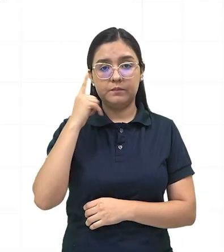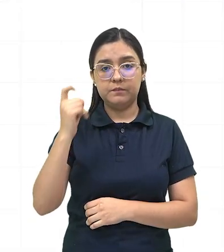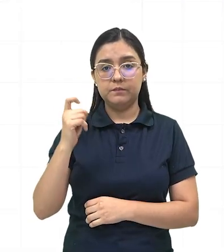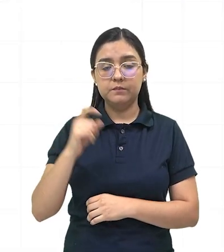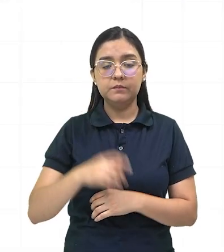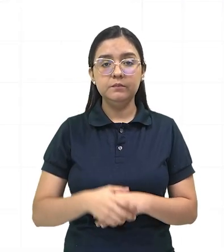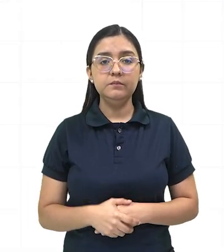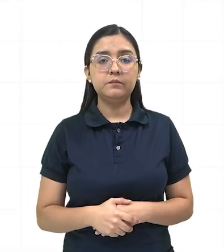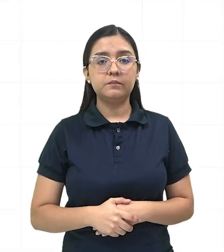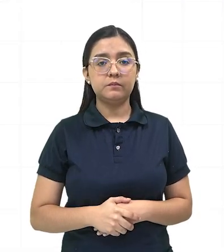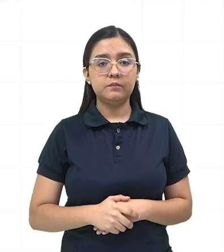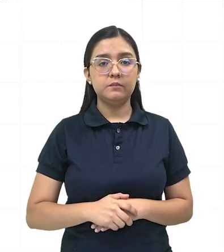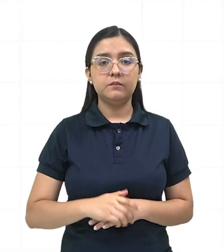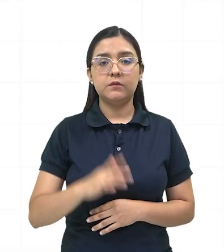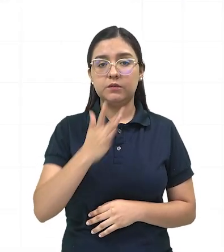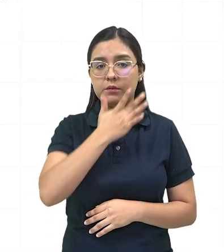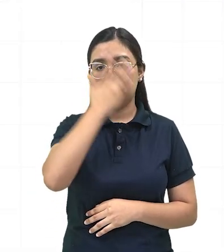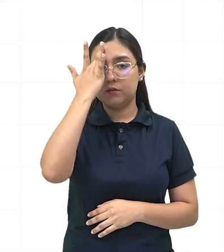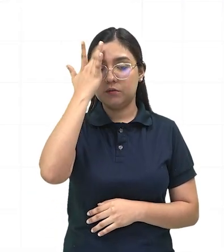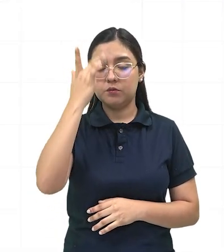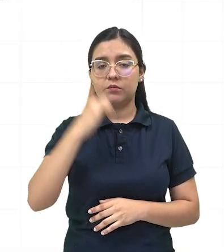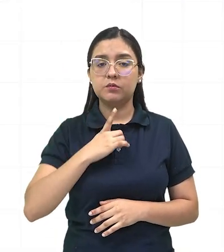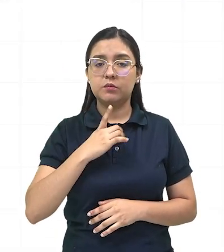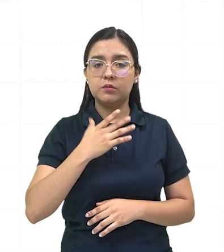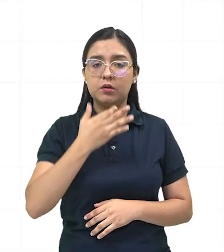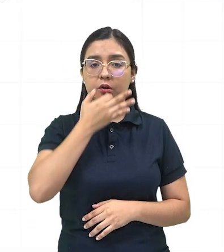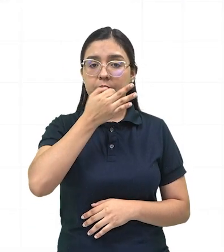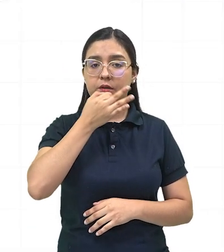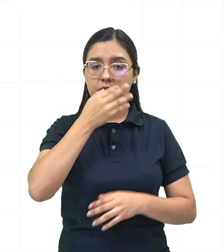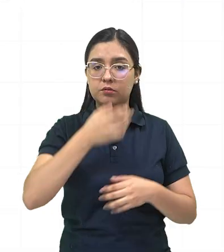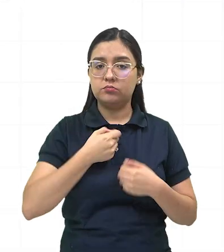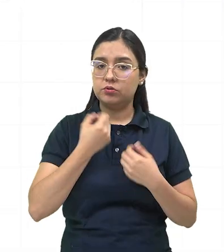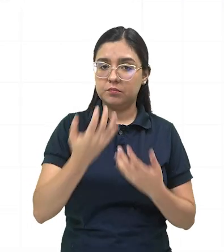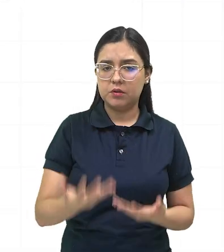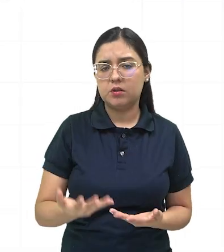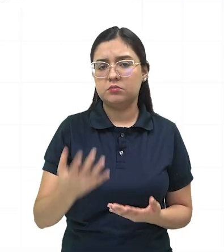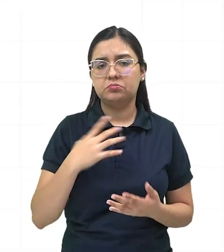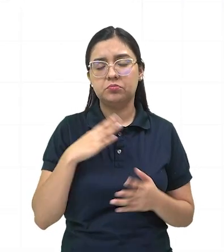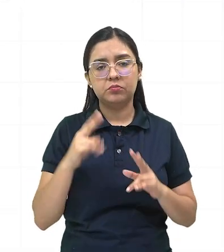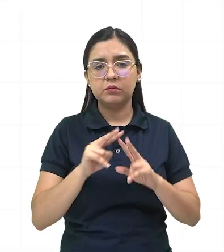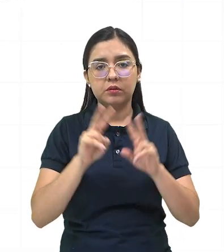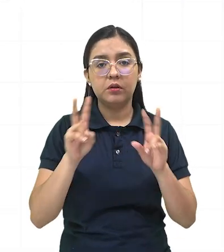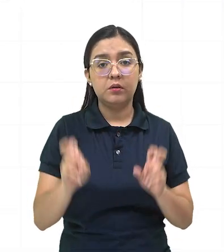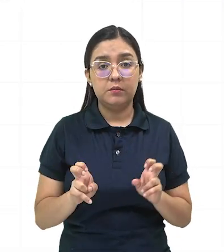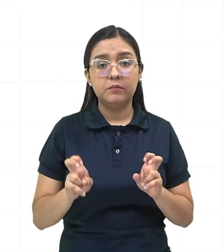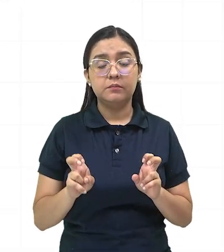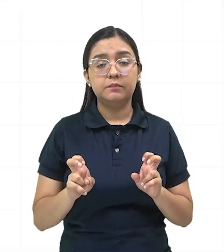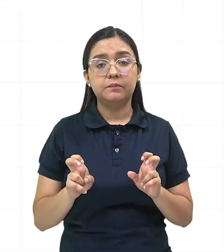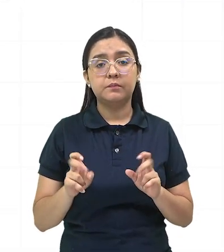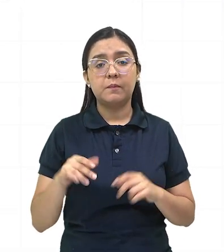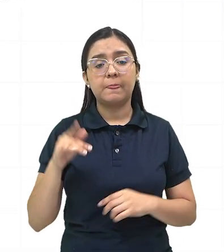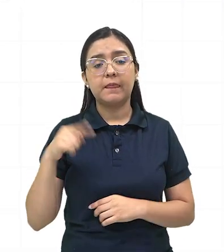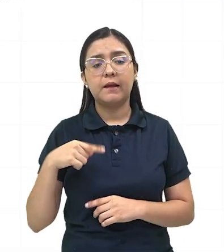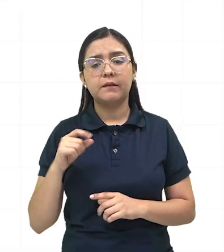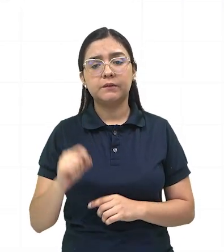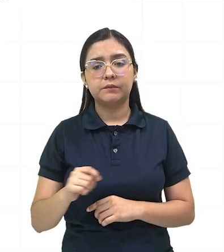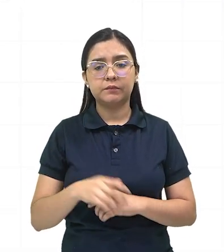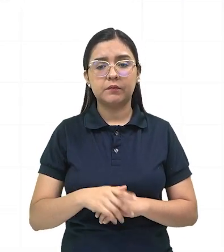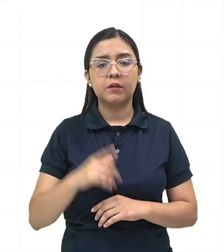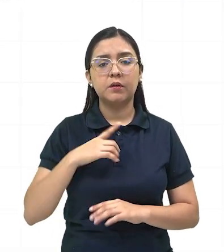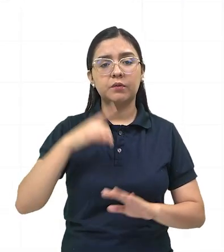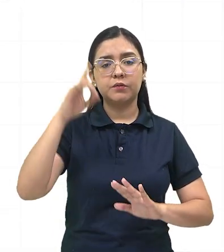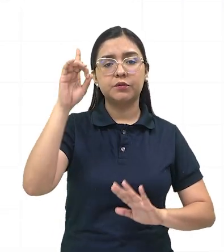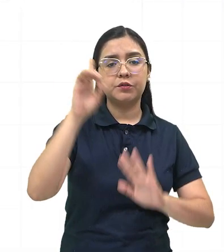interessante. Quando uma pessoa expressa a sua opinião acerca de determinado assunto, ela está exercendo